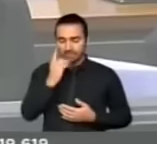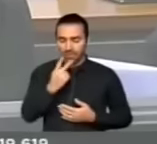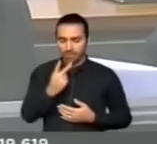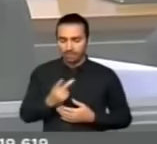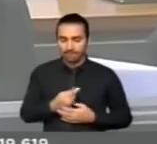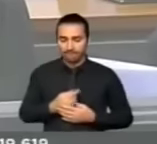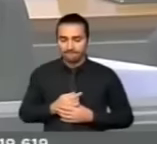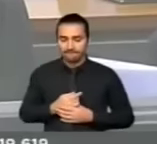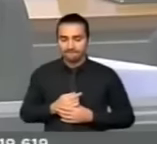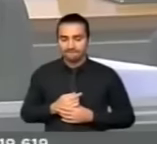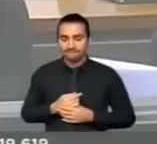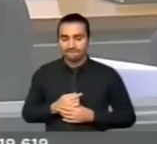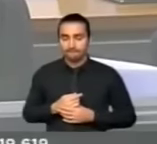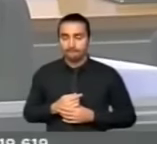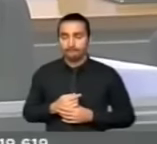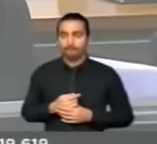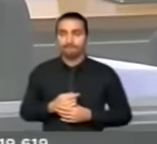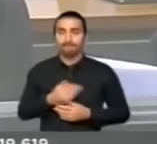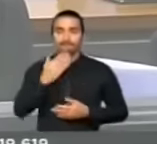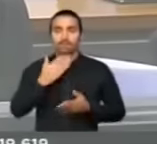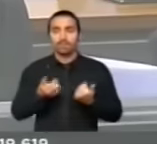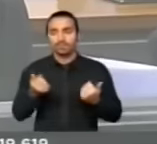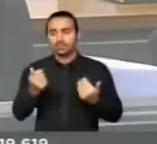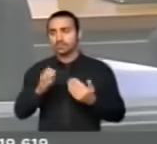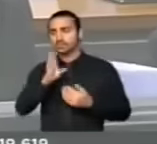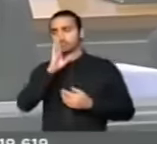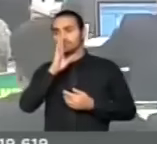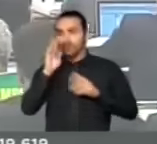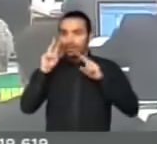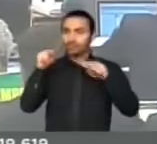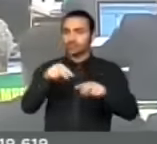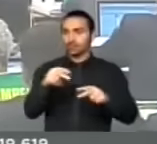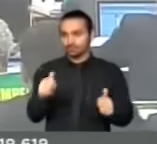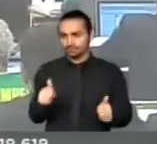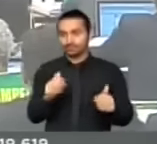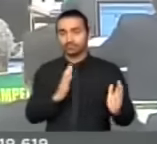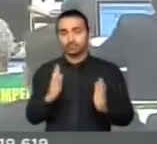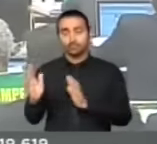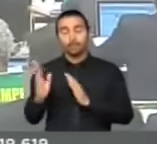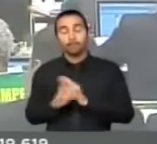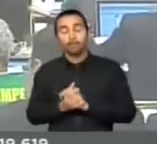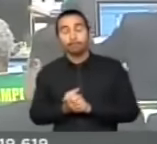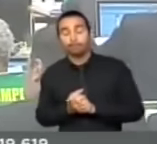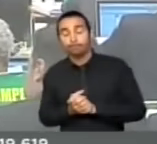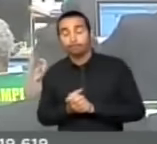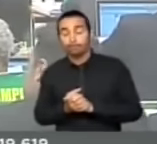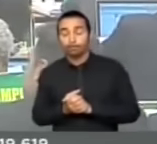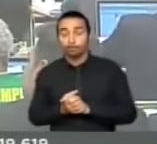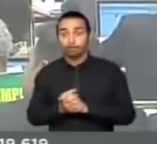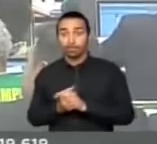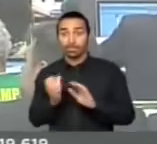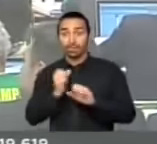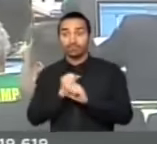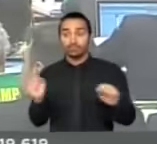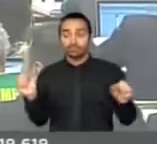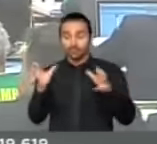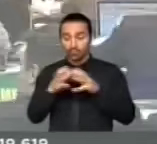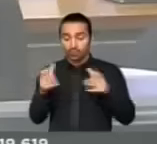Ô, presidente... Eu queria pedir só a atenção da... Colocaram o seguinte, é impossível, quem tem